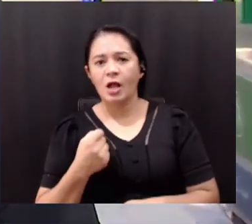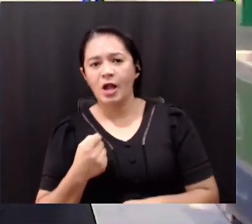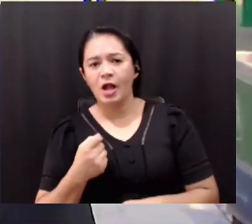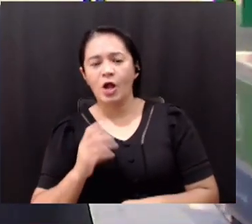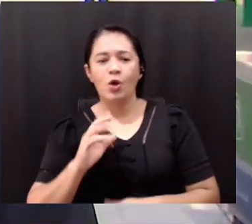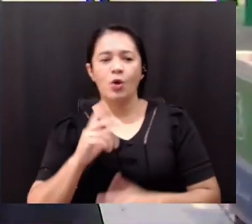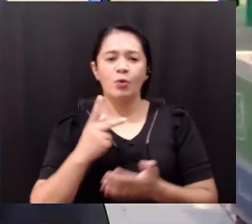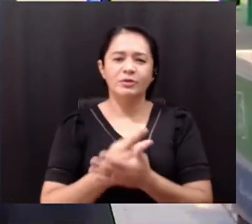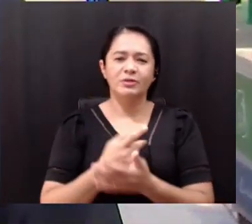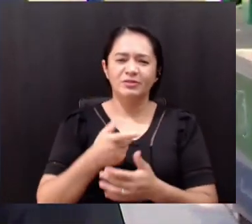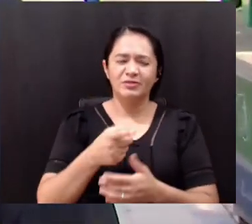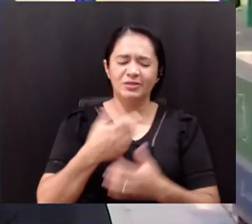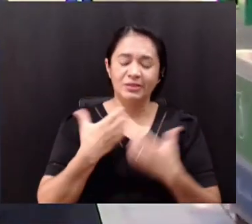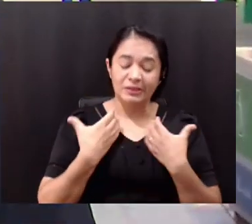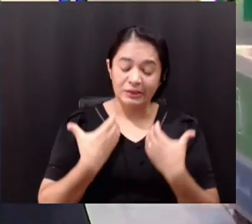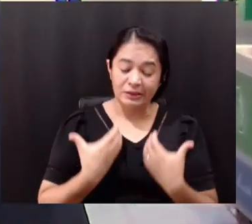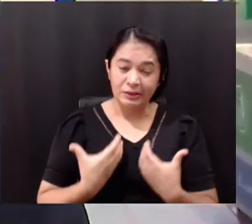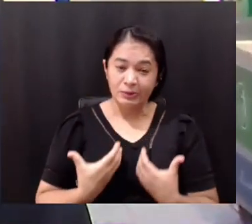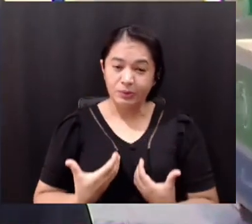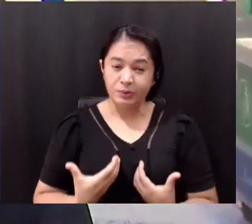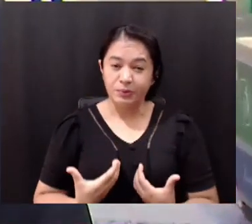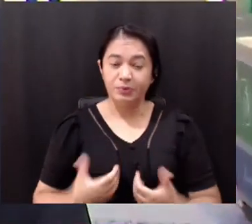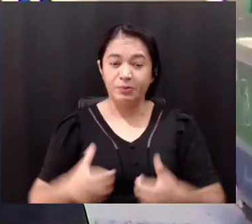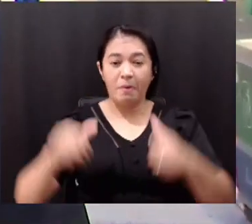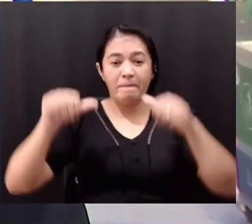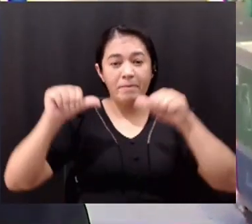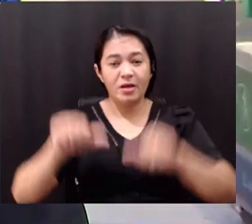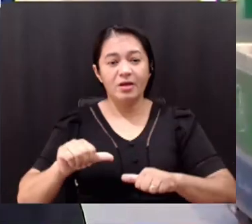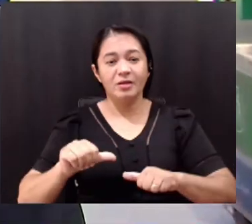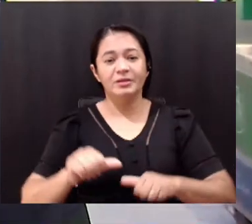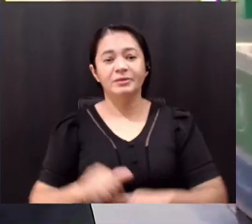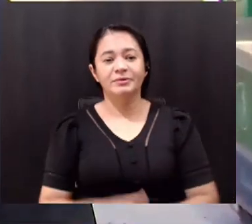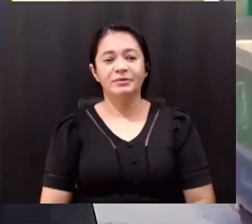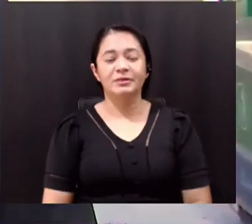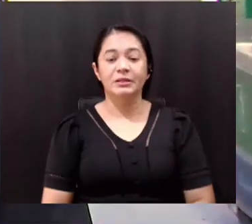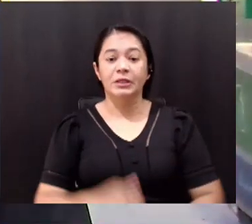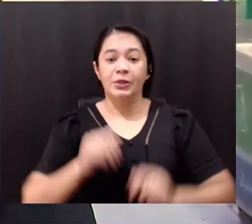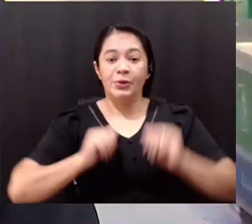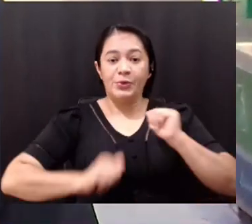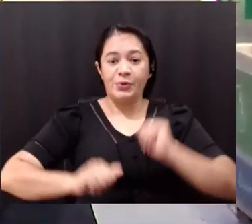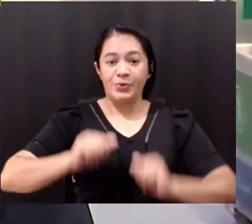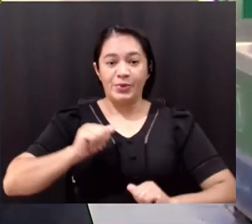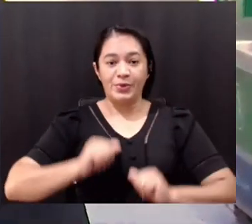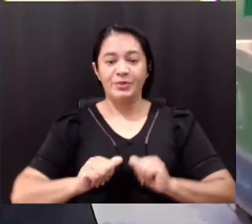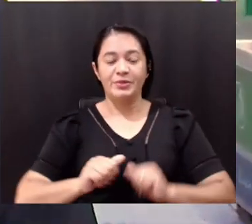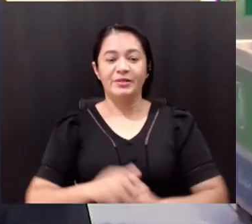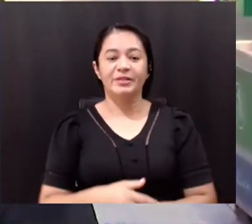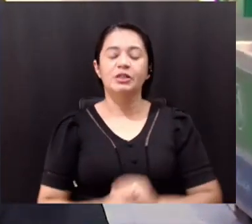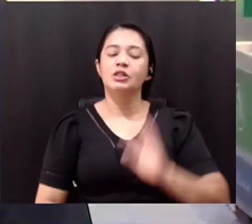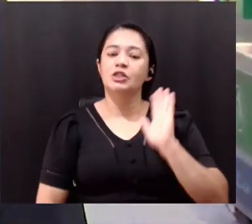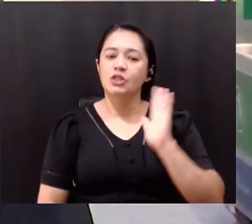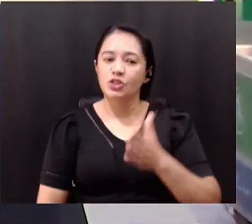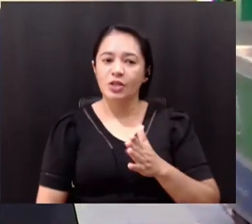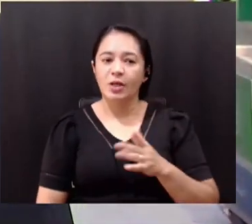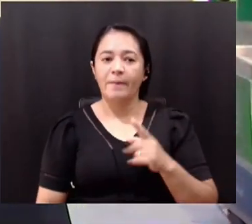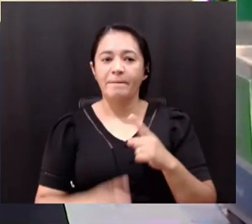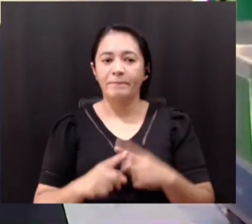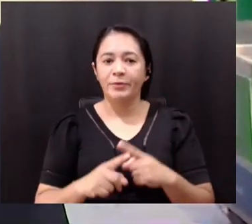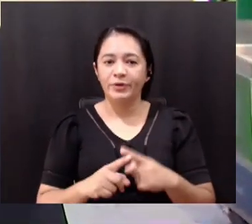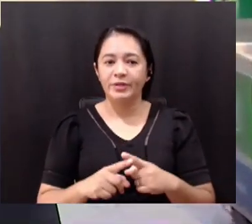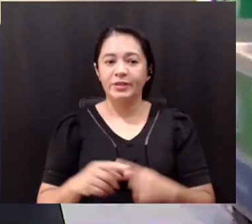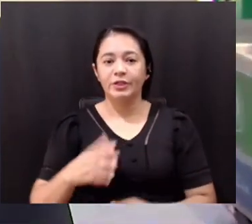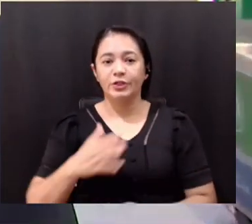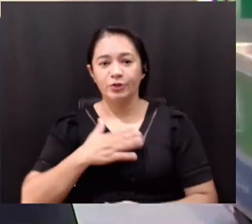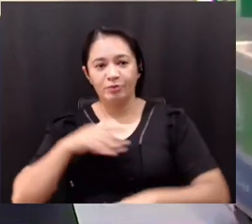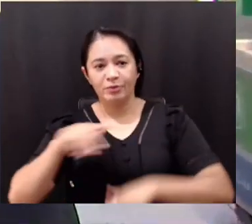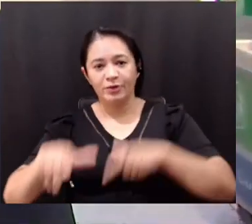dia de trabalho? Você ficou com ansiedade? Já, acaba que, tipo assim, no trabalho que eu tenho, às vezes a gente tem